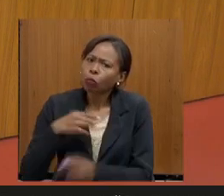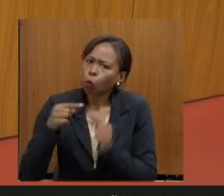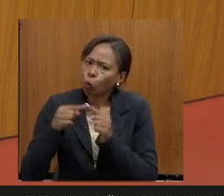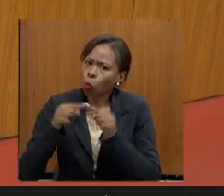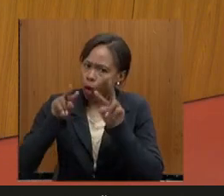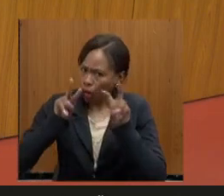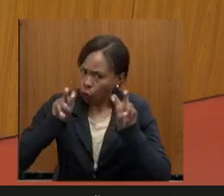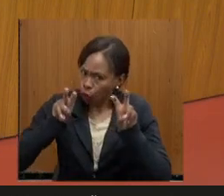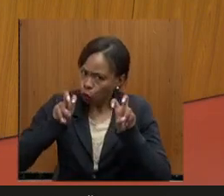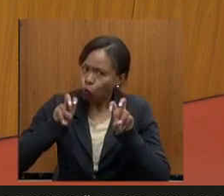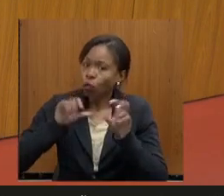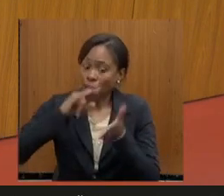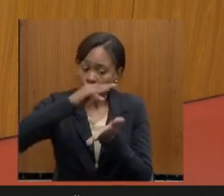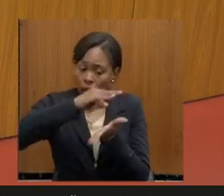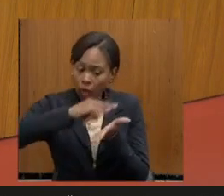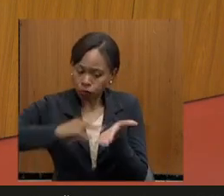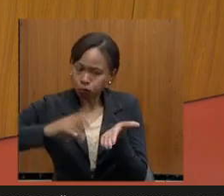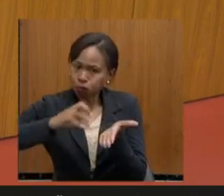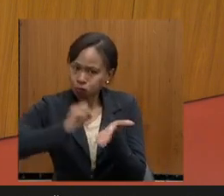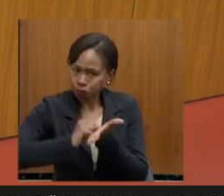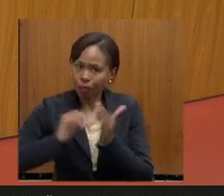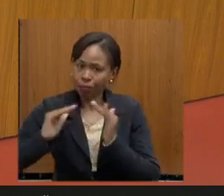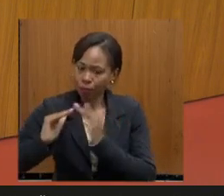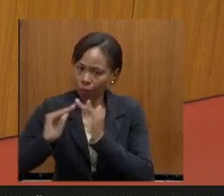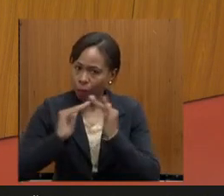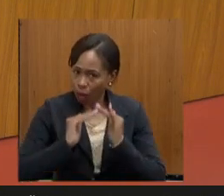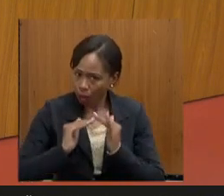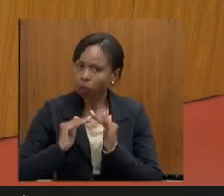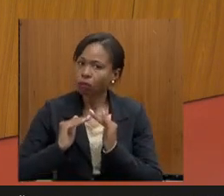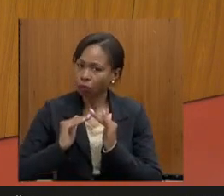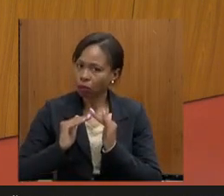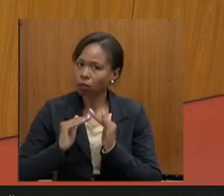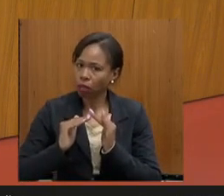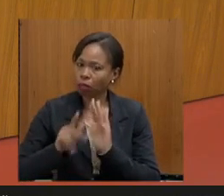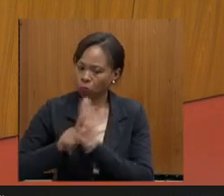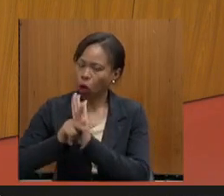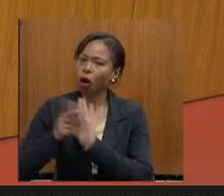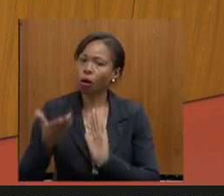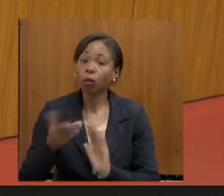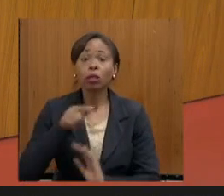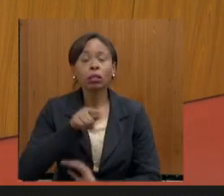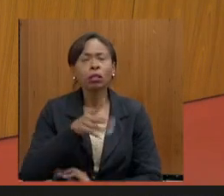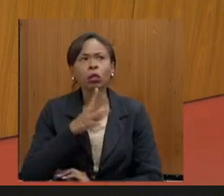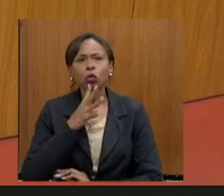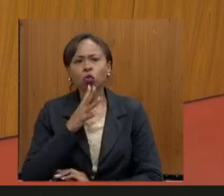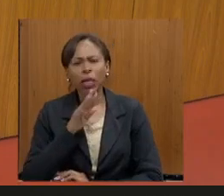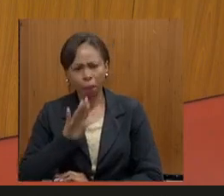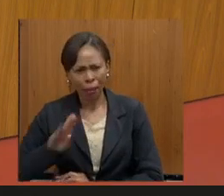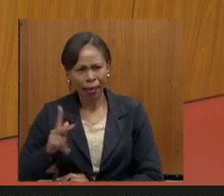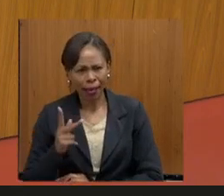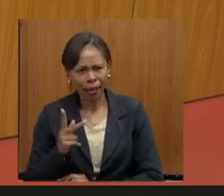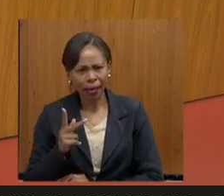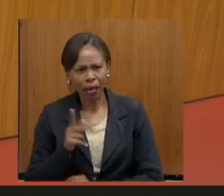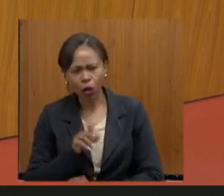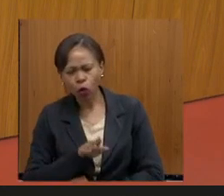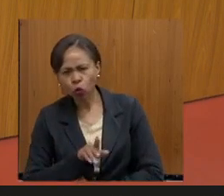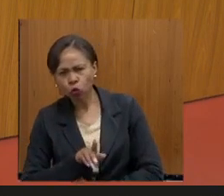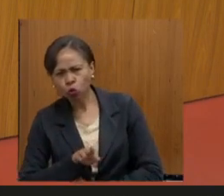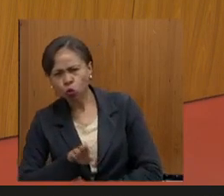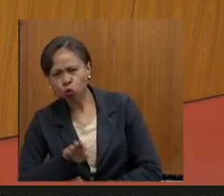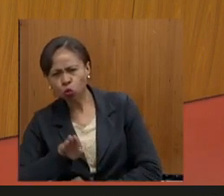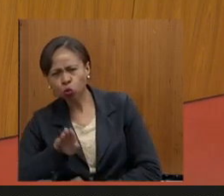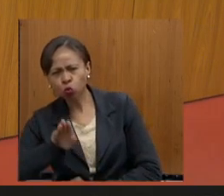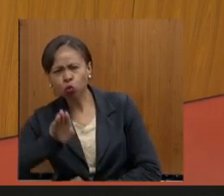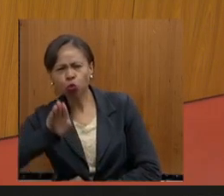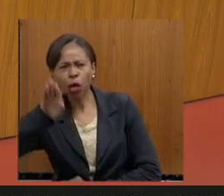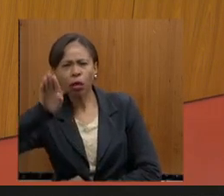realização fundiária urbana e para quem conhece bem Belo Horizonte subindo ali Afonso Pena